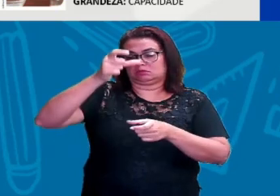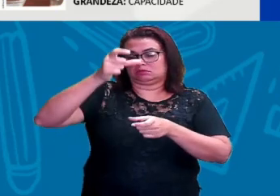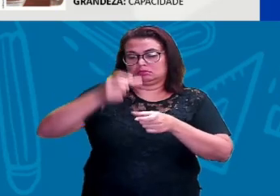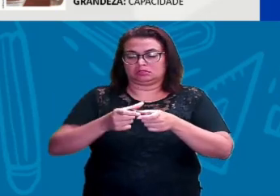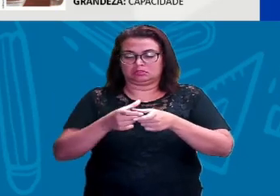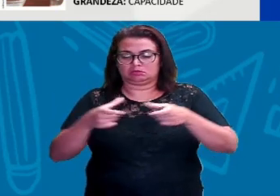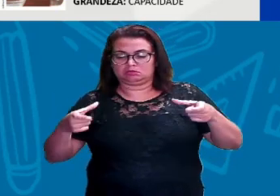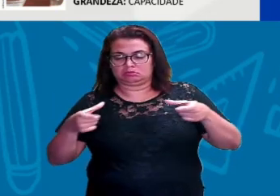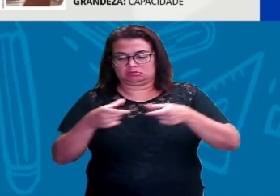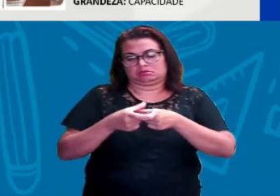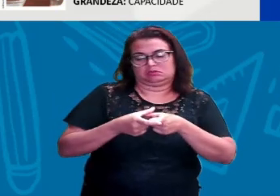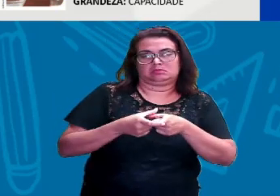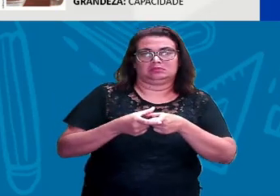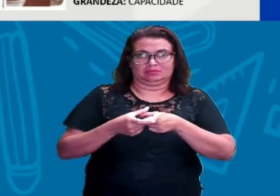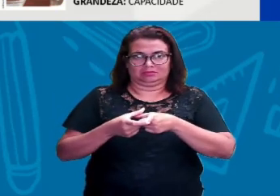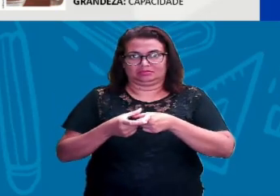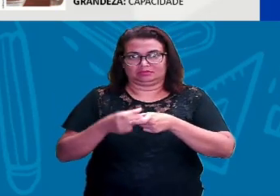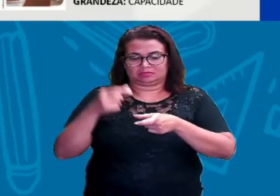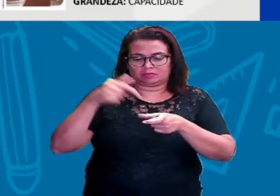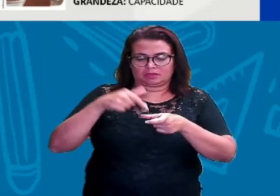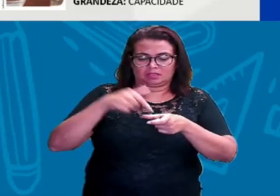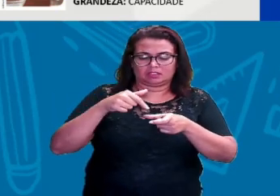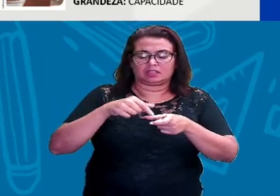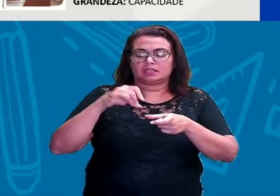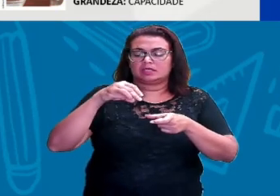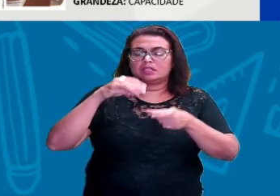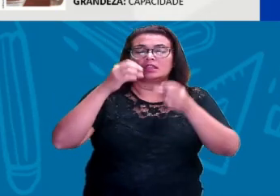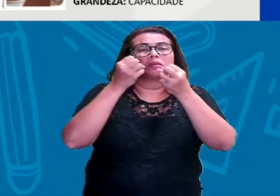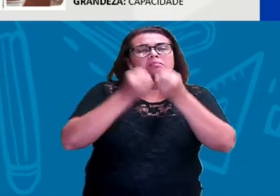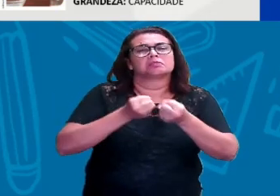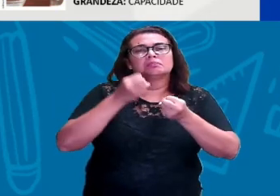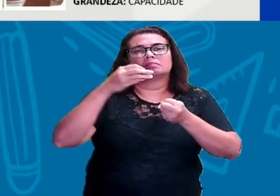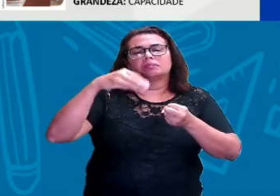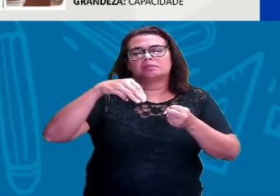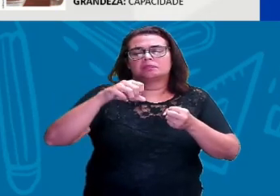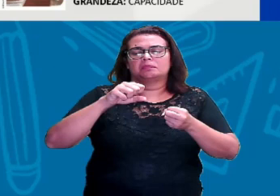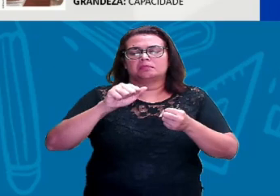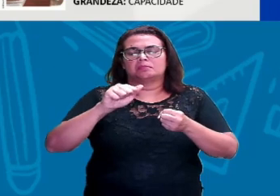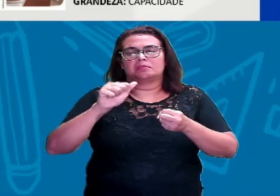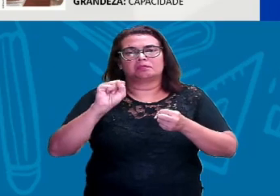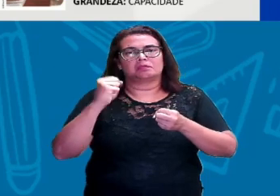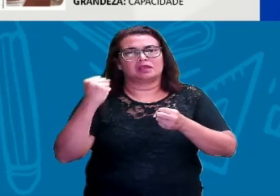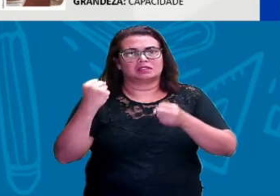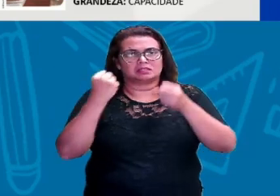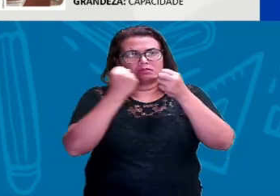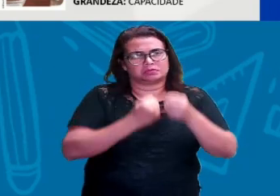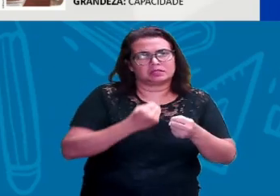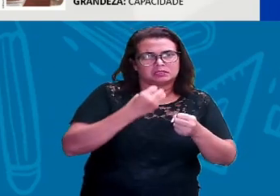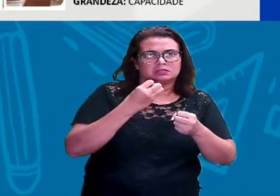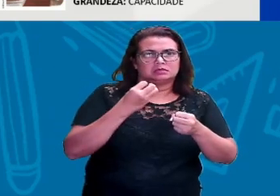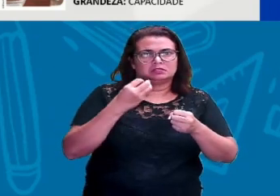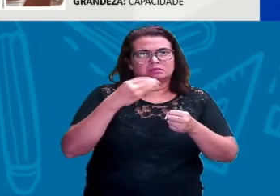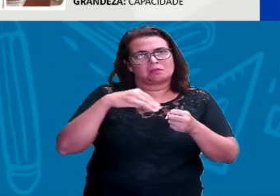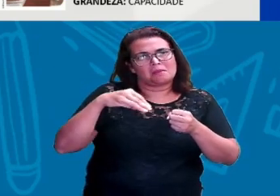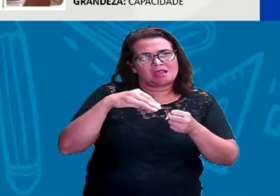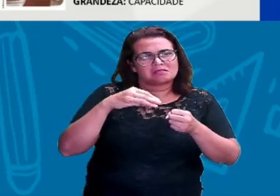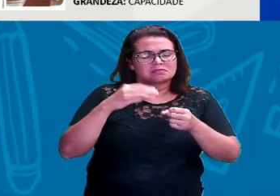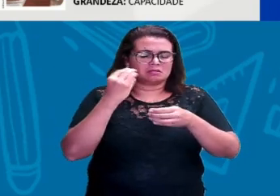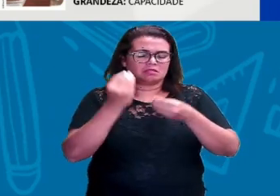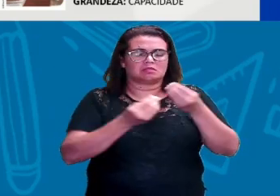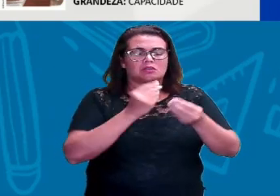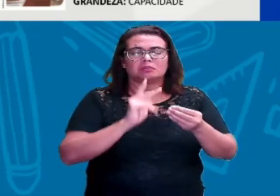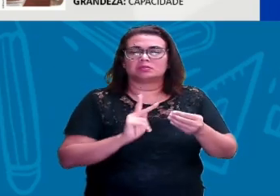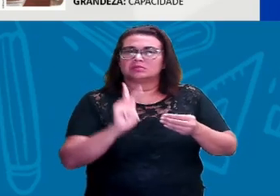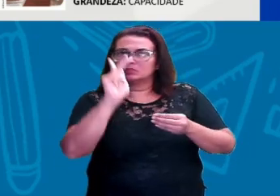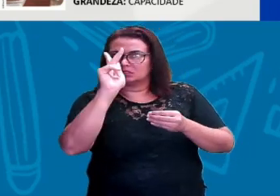quantidade do que tem dentro daquele objeto, né? Por exemplo, eu posso trabalhar aí a massa, a questão do quilo